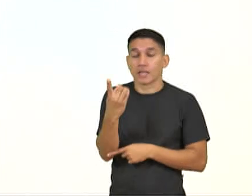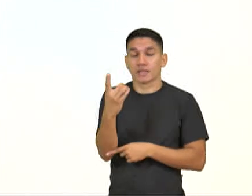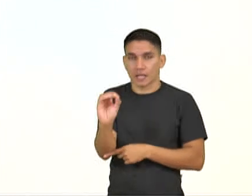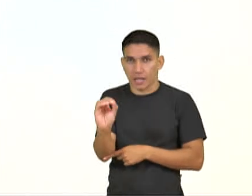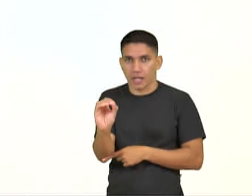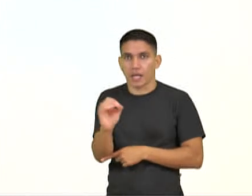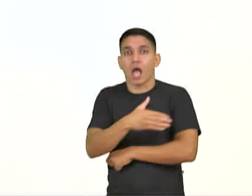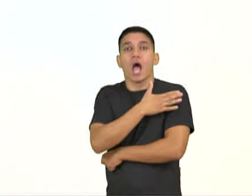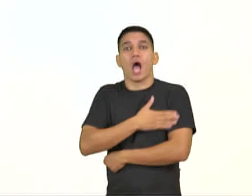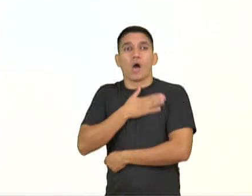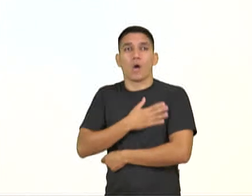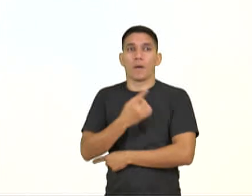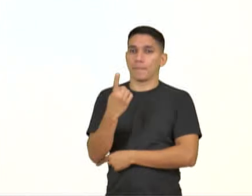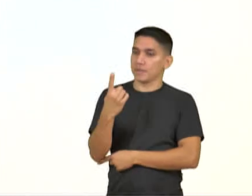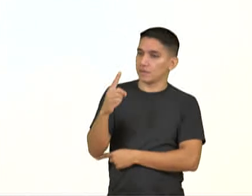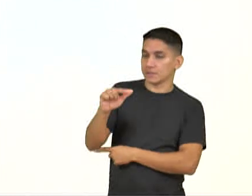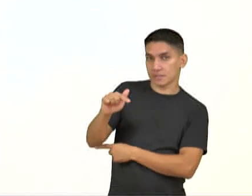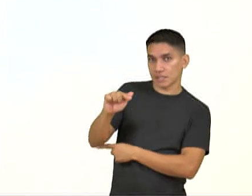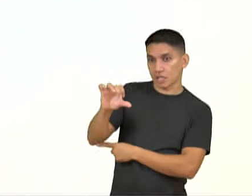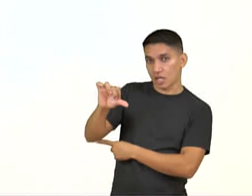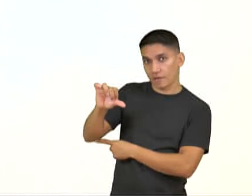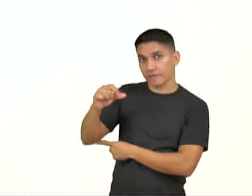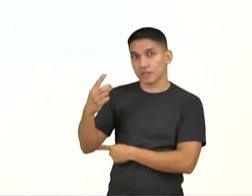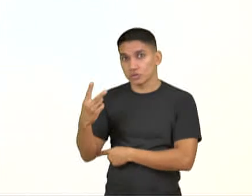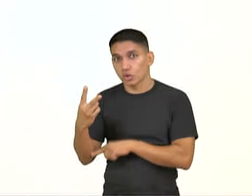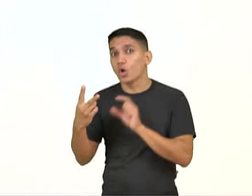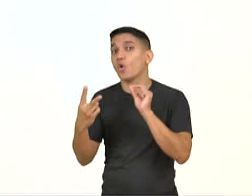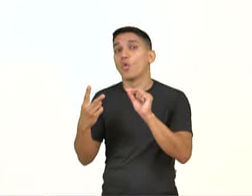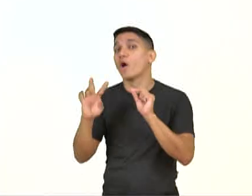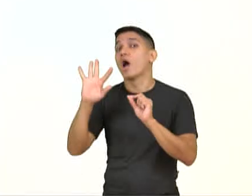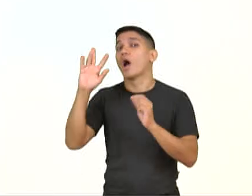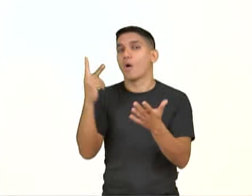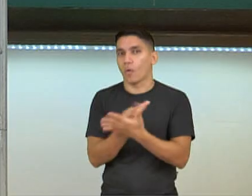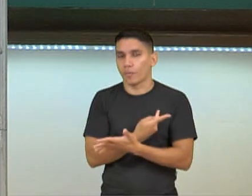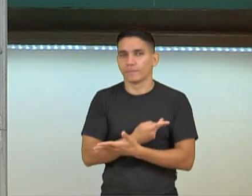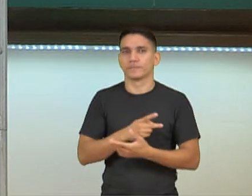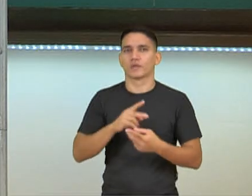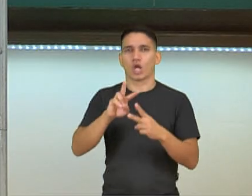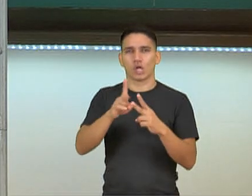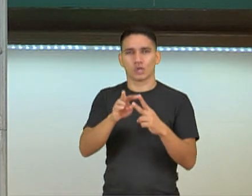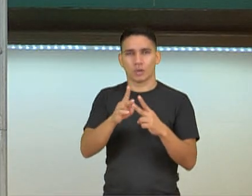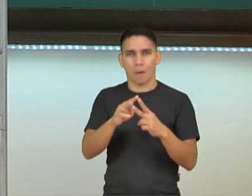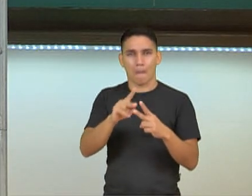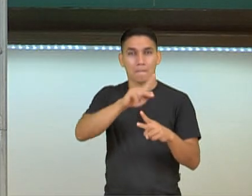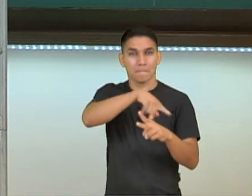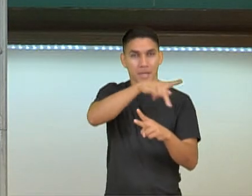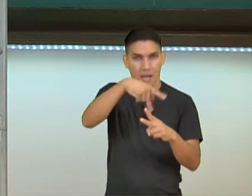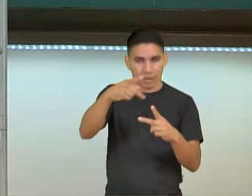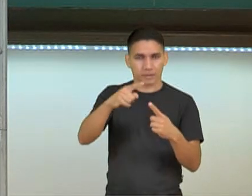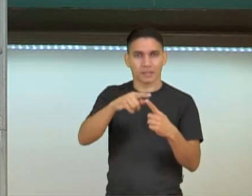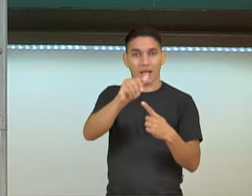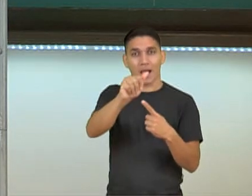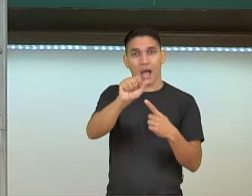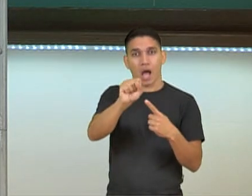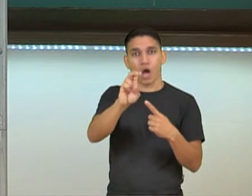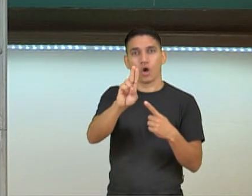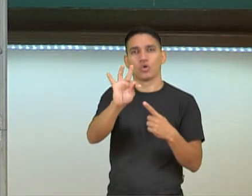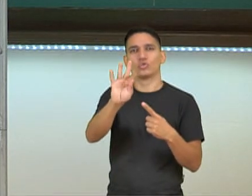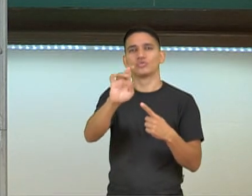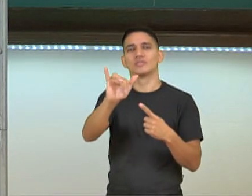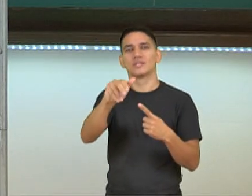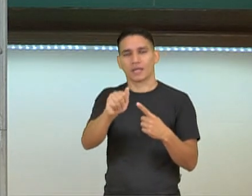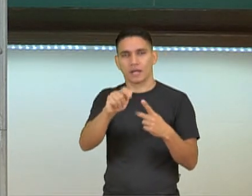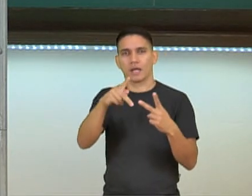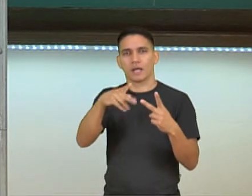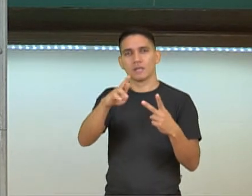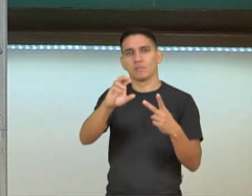1792. Olha só, em 1792, a Áustria e a Prússia, lembram que o Luís XVI tentou recorrer a